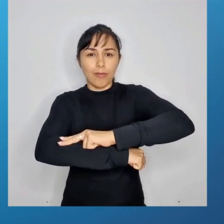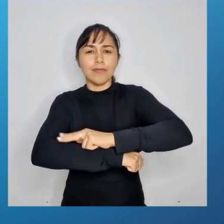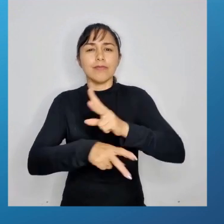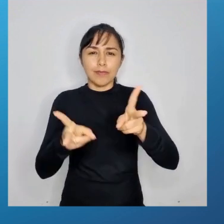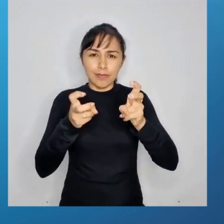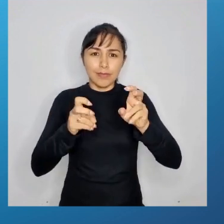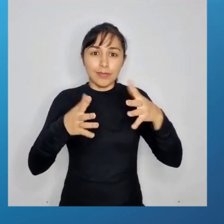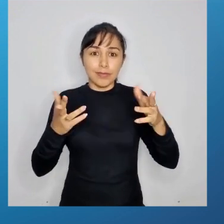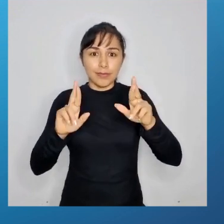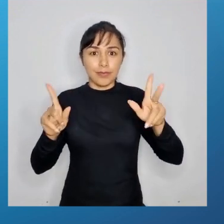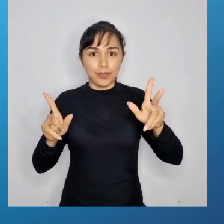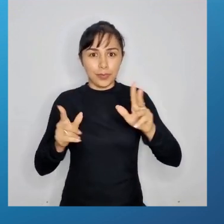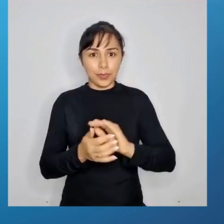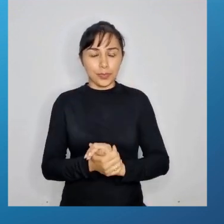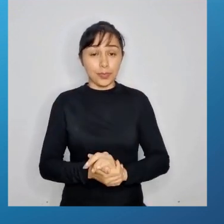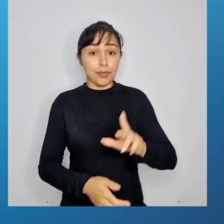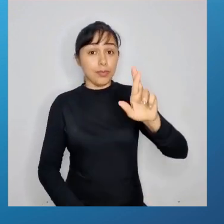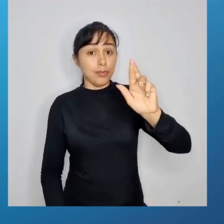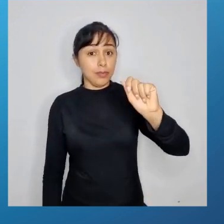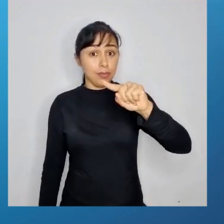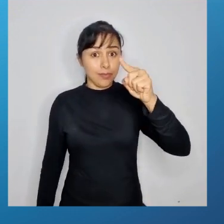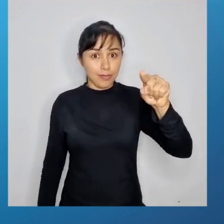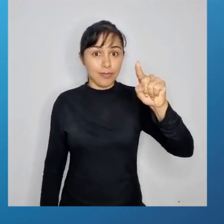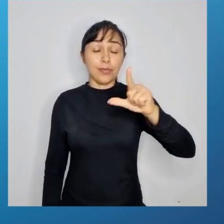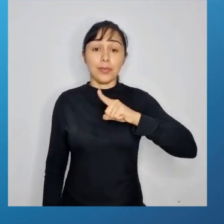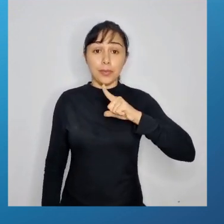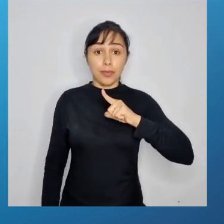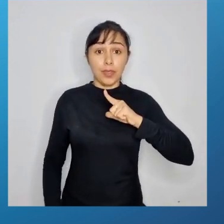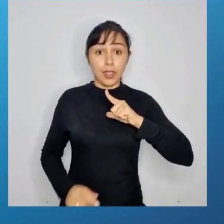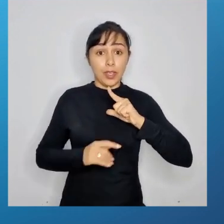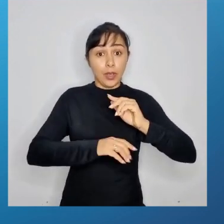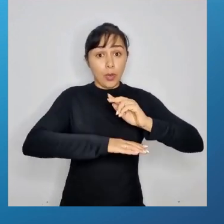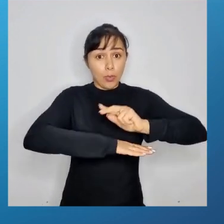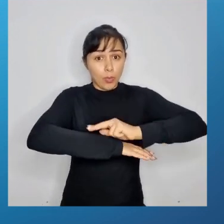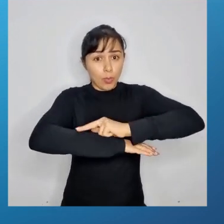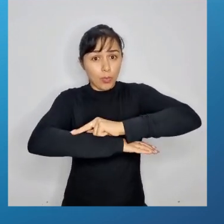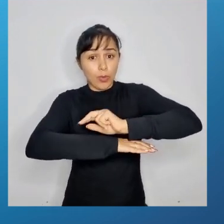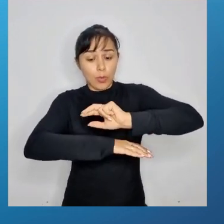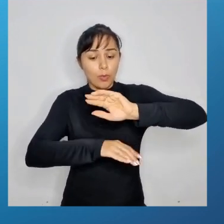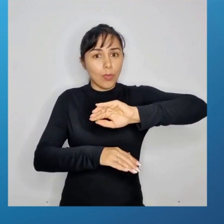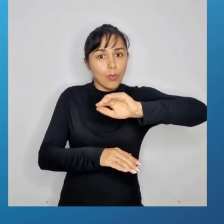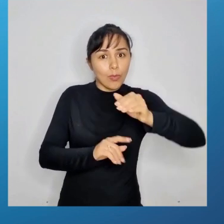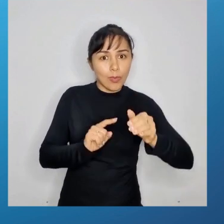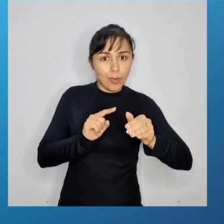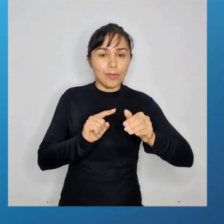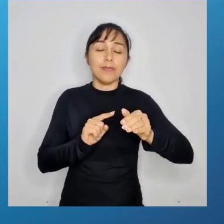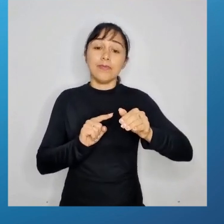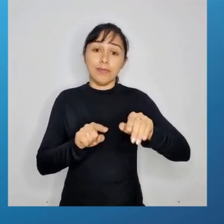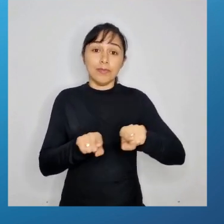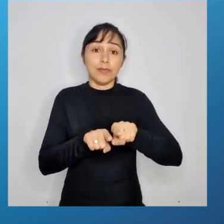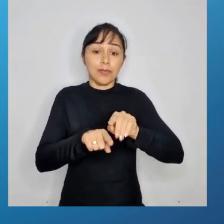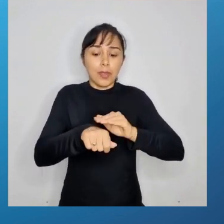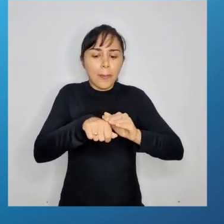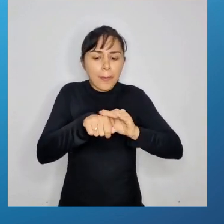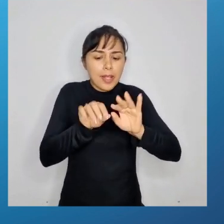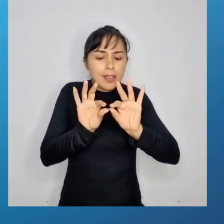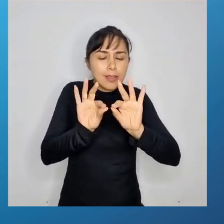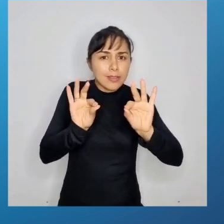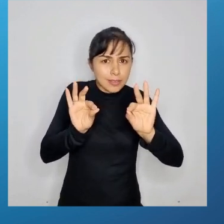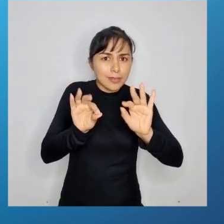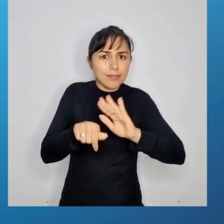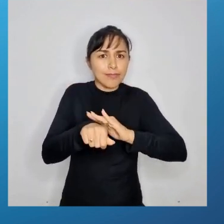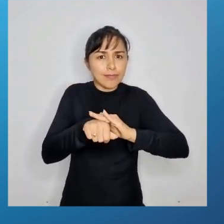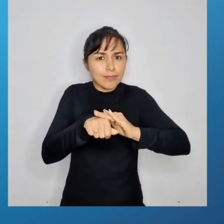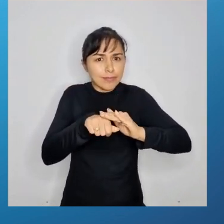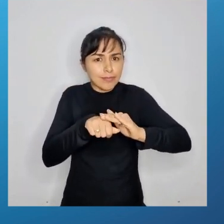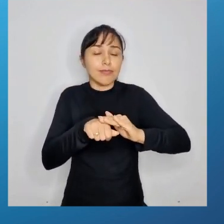diferenciação. As rãs, ela tem uma corcunda, mais característica dorsalmente, tem a pele lisa, e